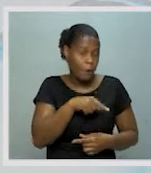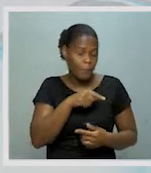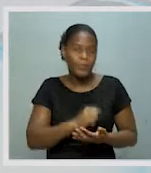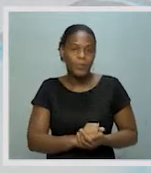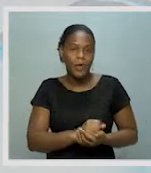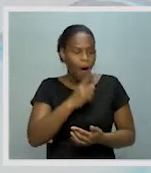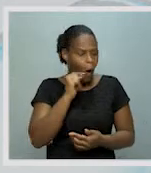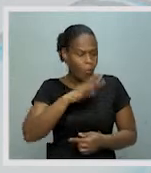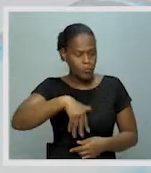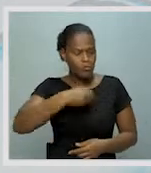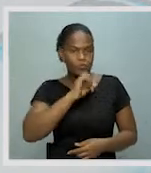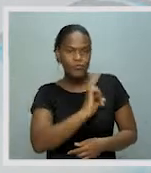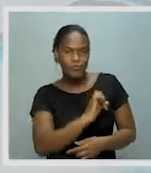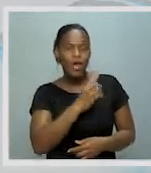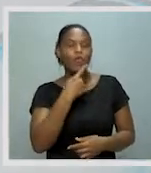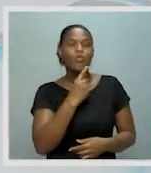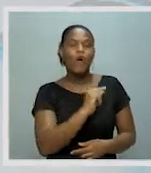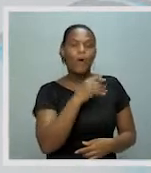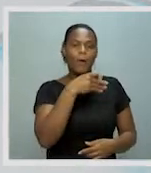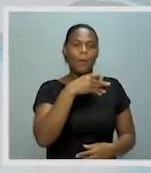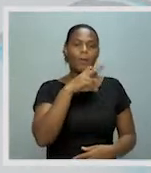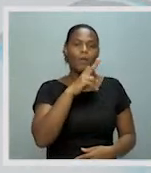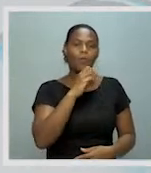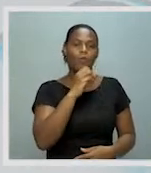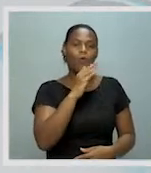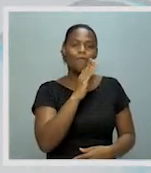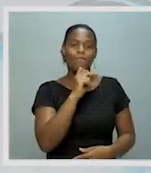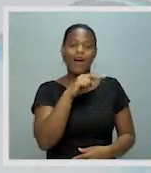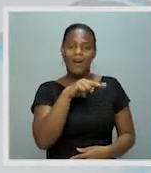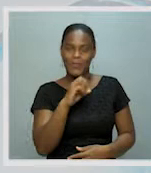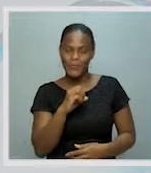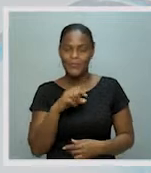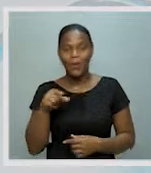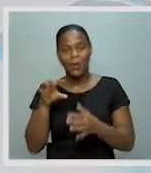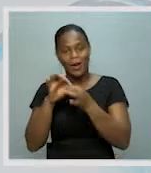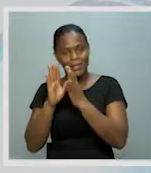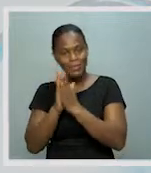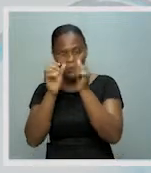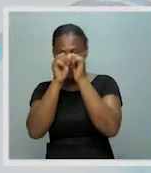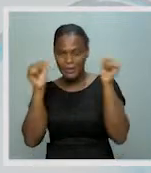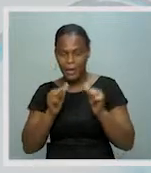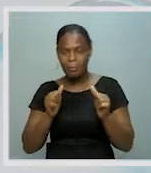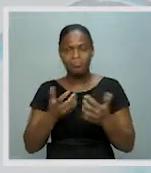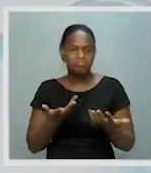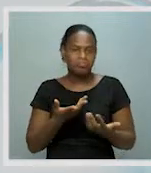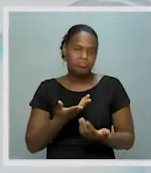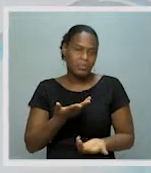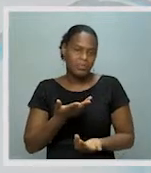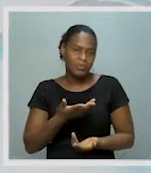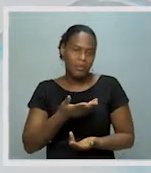é um mundo profano. Então, a religião é um sistema de rituais, de